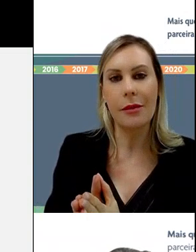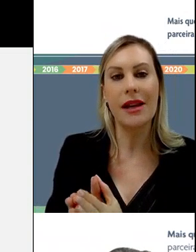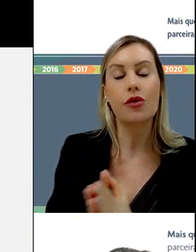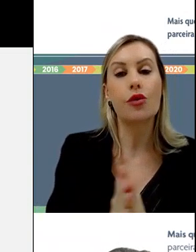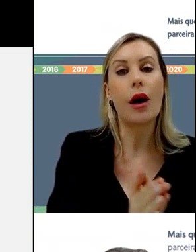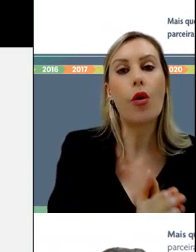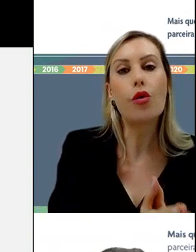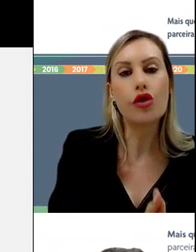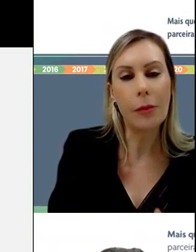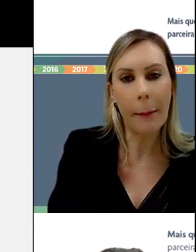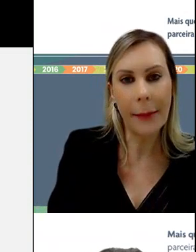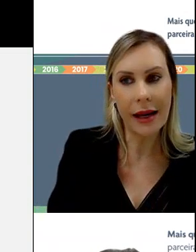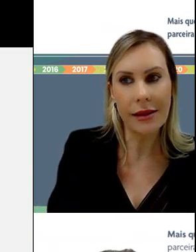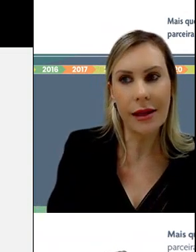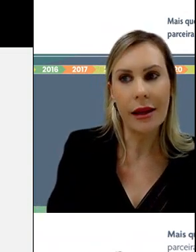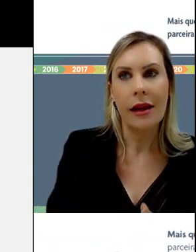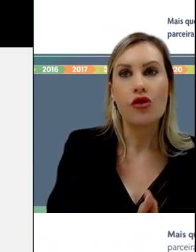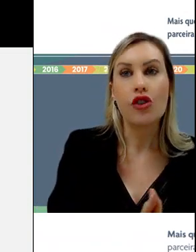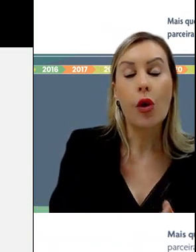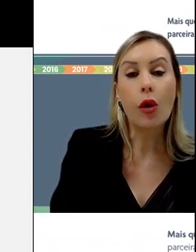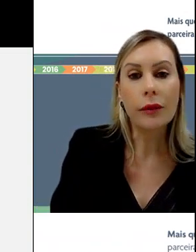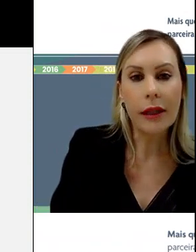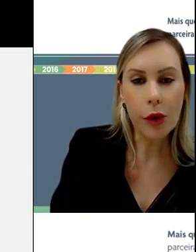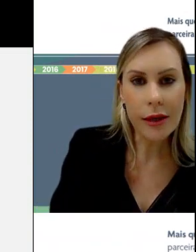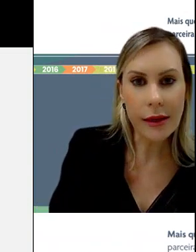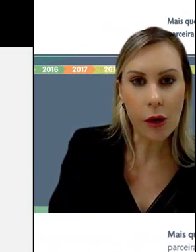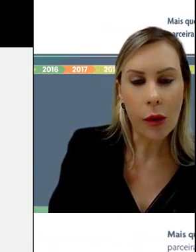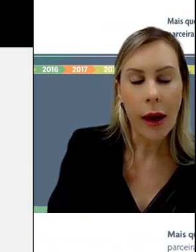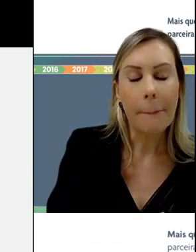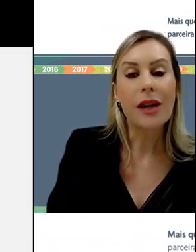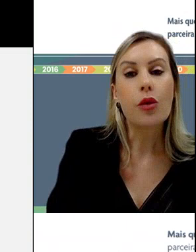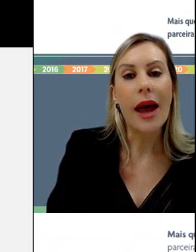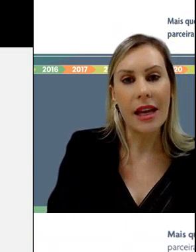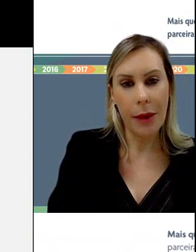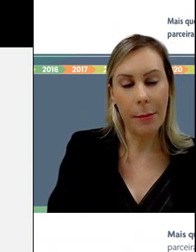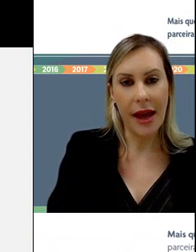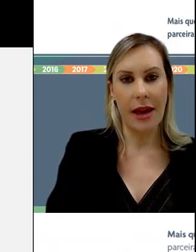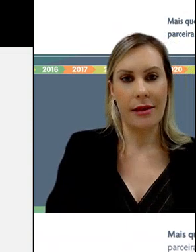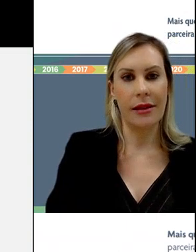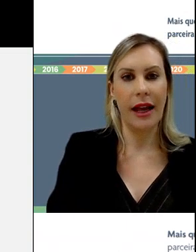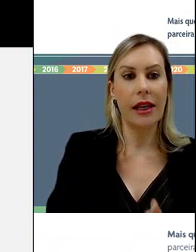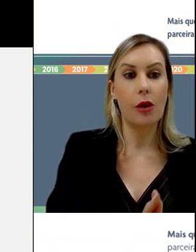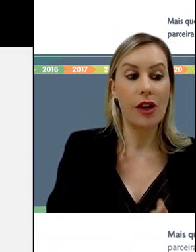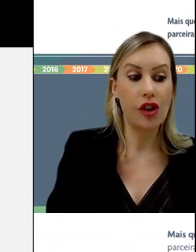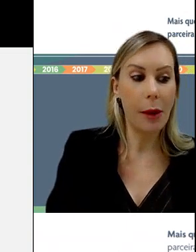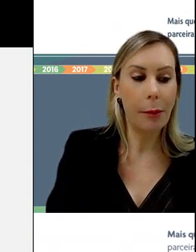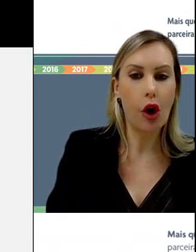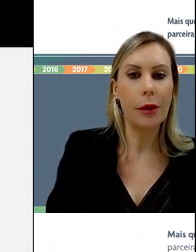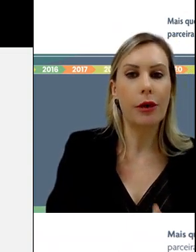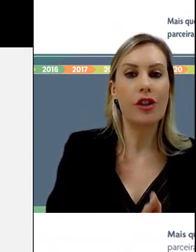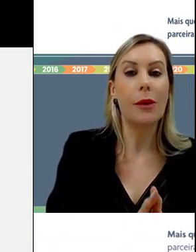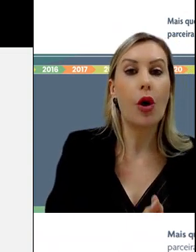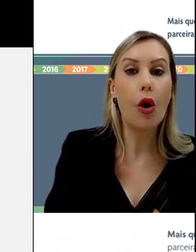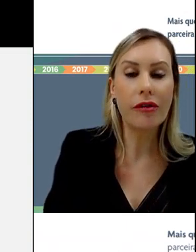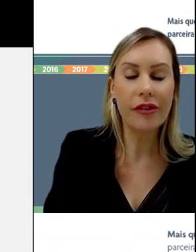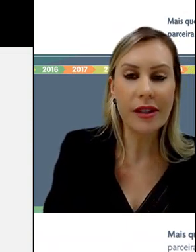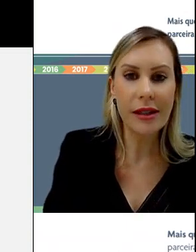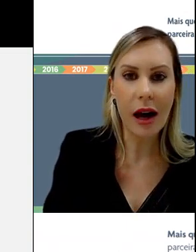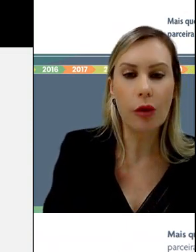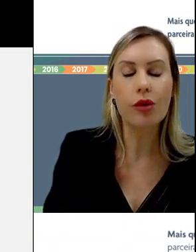vai receber a sua última base de contribuição para o RPPS, né, que é o regime próprio, é o